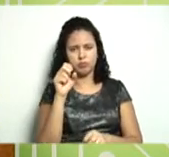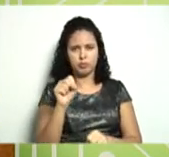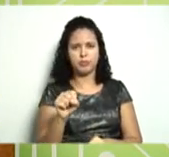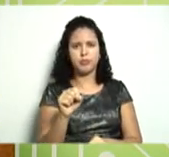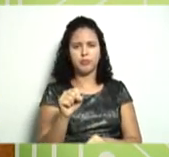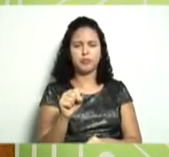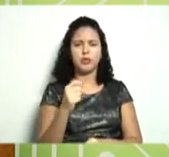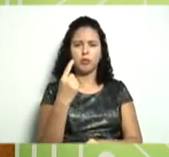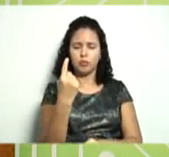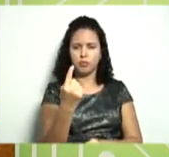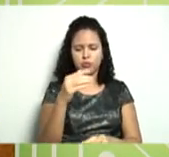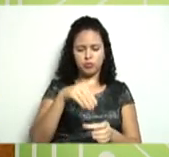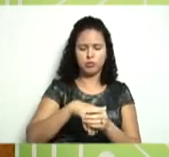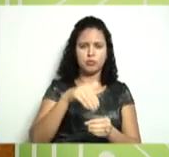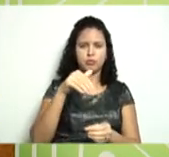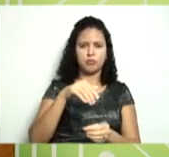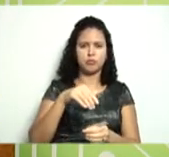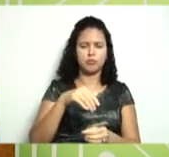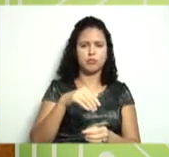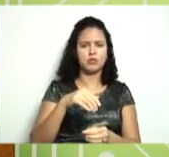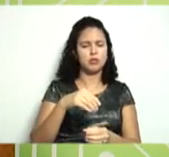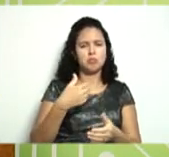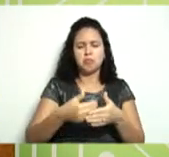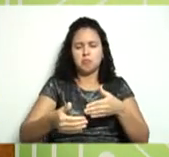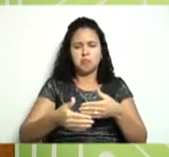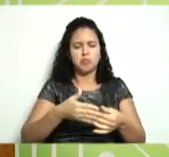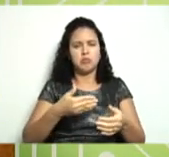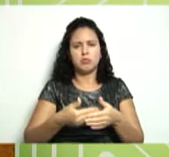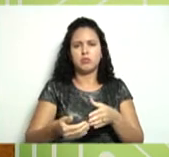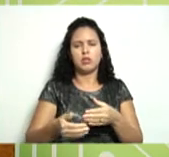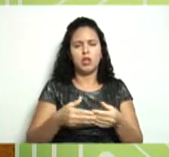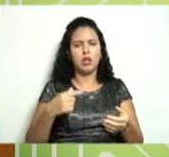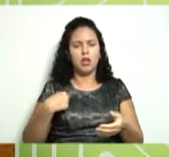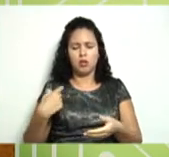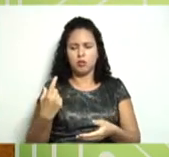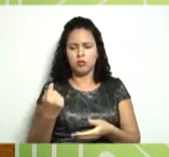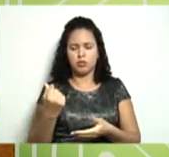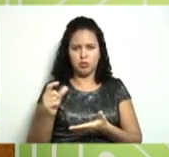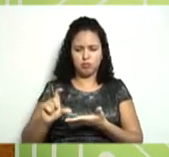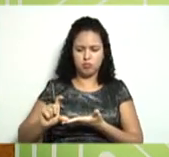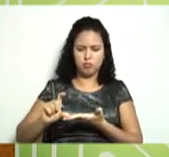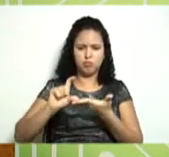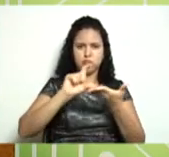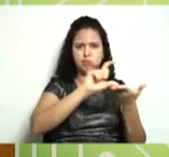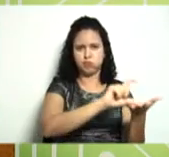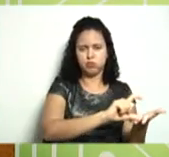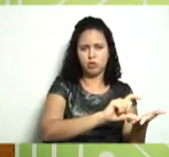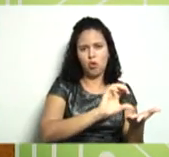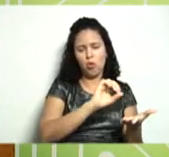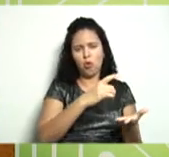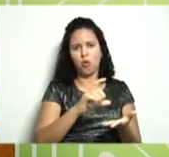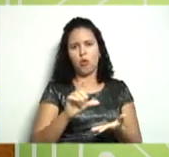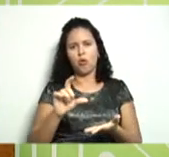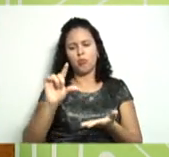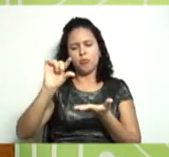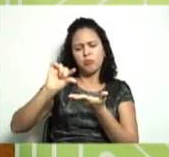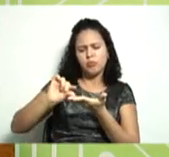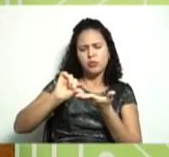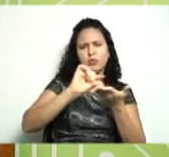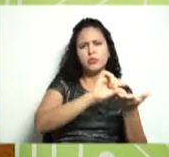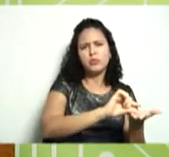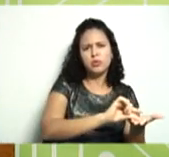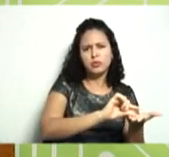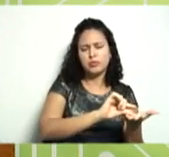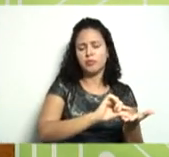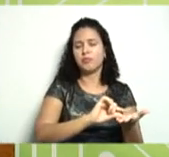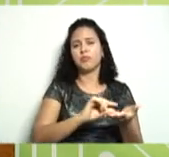ele só tem direito a um voto. Não importa se eu entrei na cooperativa com a cota parte mínima estabelecida no Estatuto Social, vamos dizer que o nosso